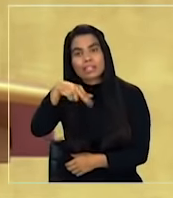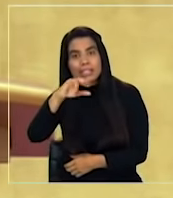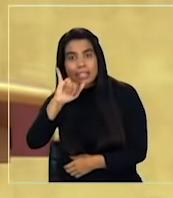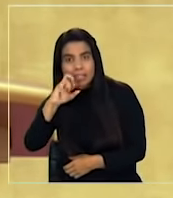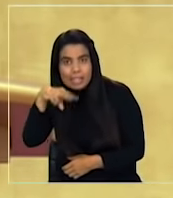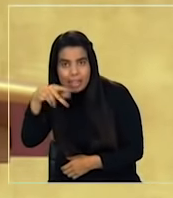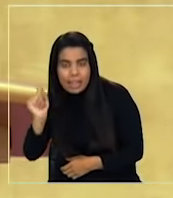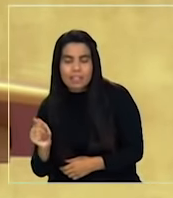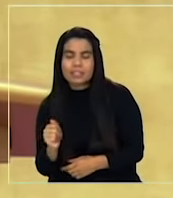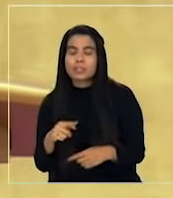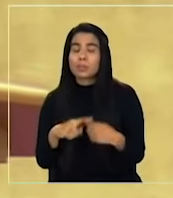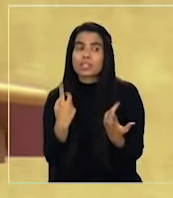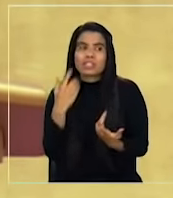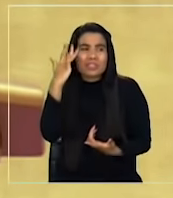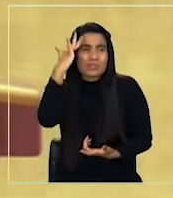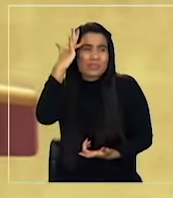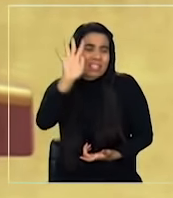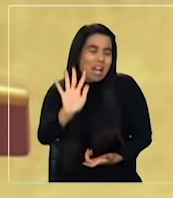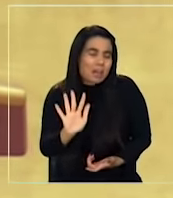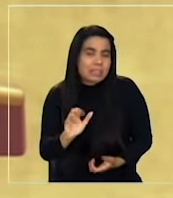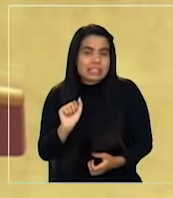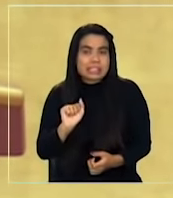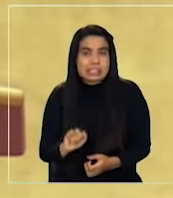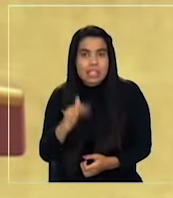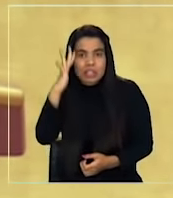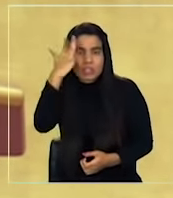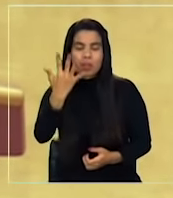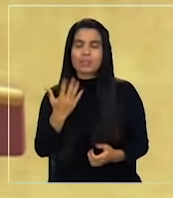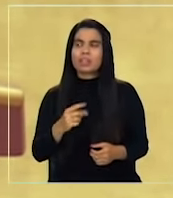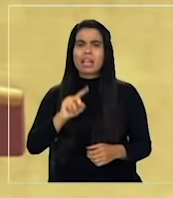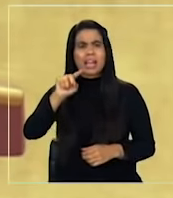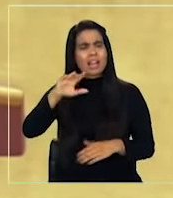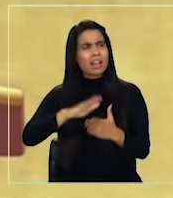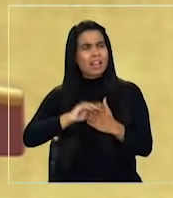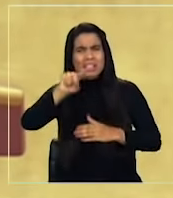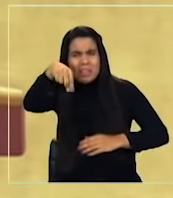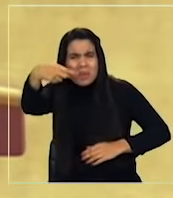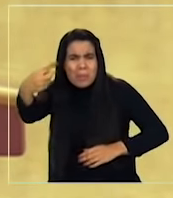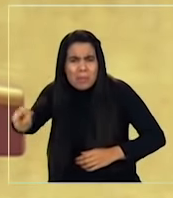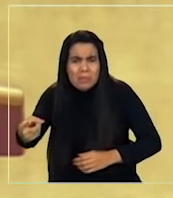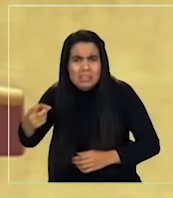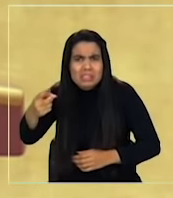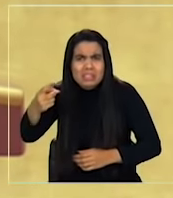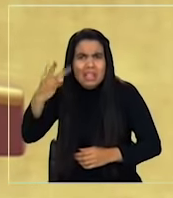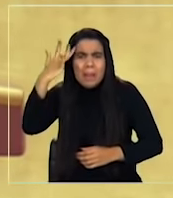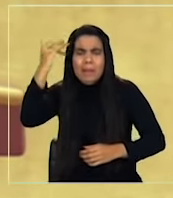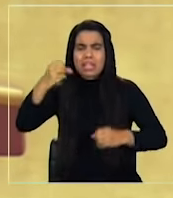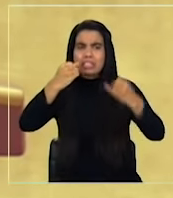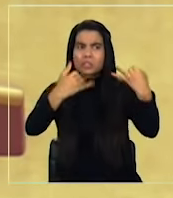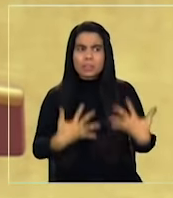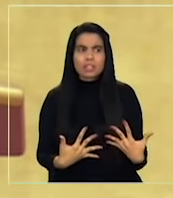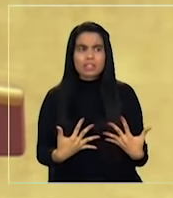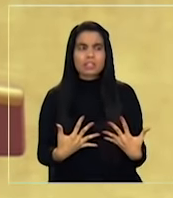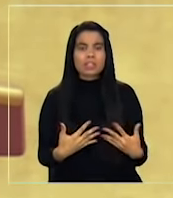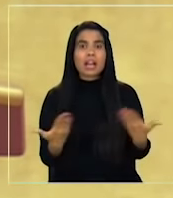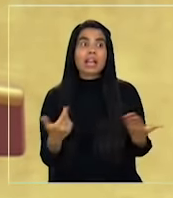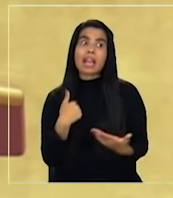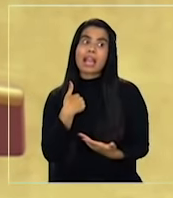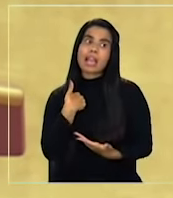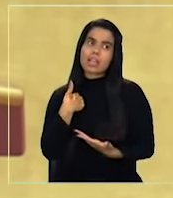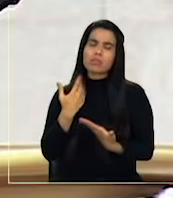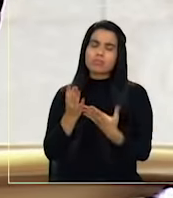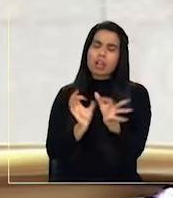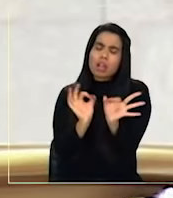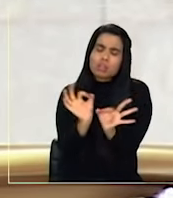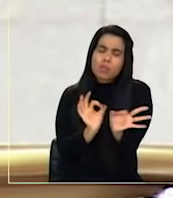Daqui a pouquinho ele fala assim, não, foi eu que recomendei, foi o meu governo que recomendou a cloroquina e quer ganhar a glória da cloroquina. Então é assim